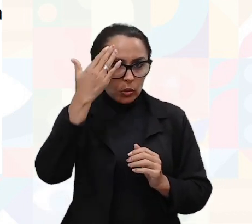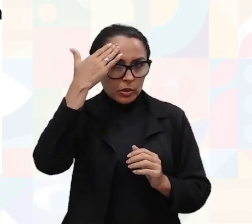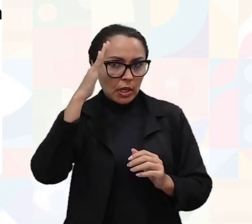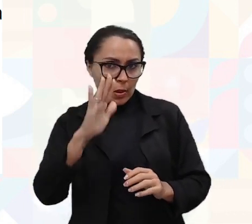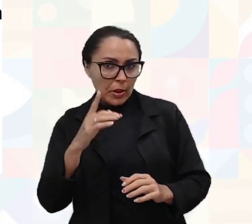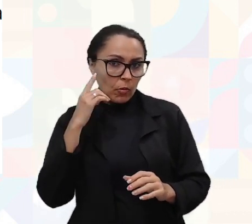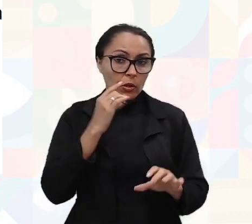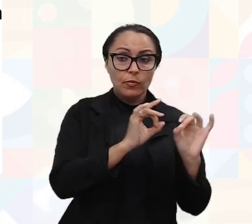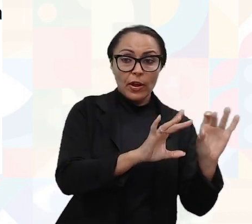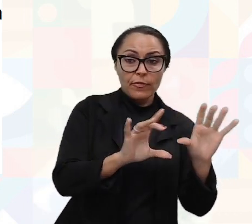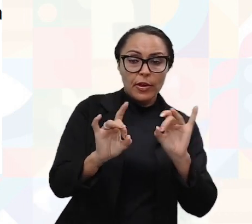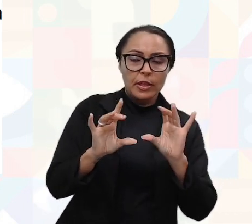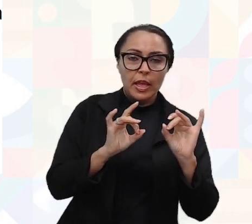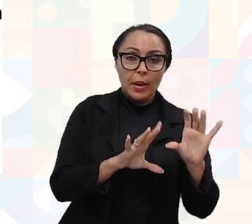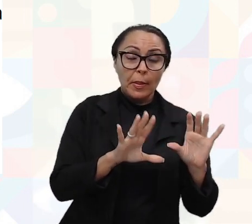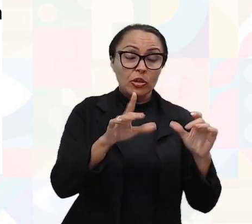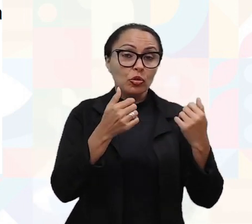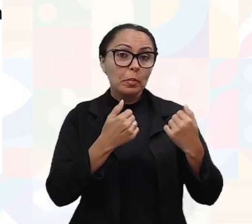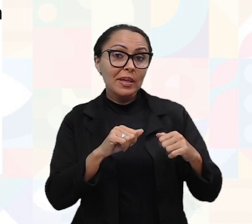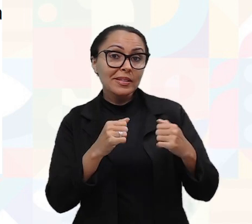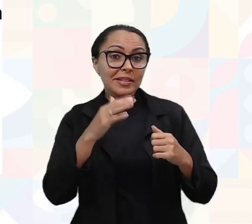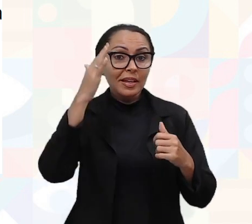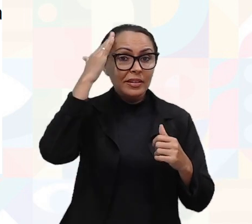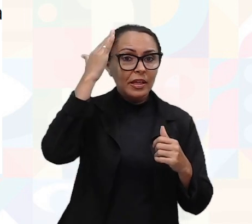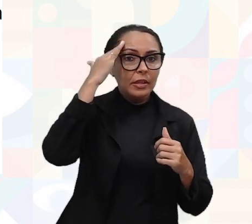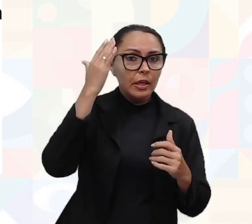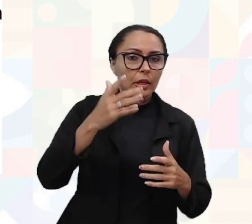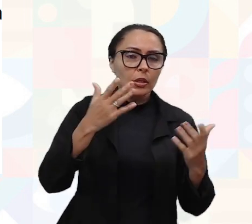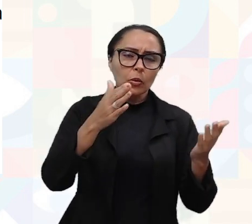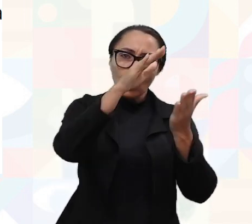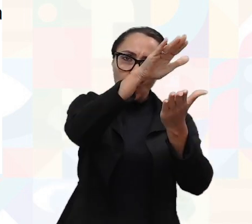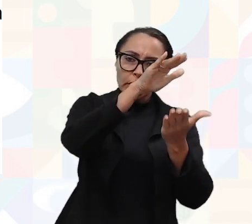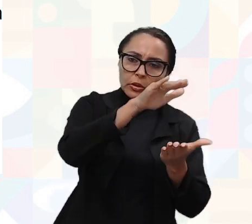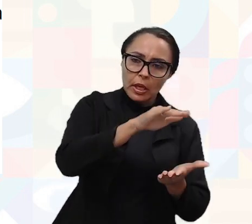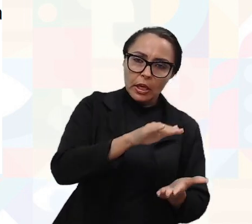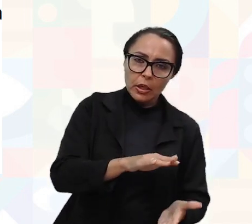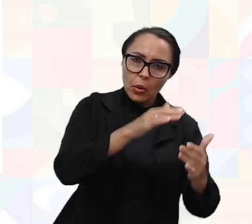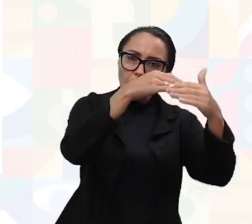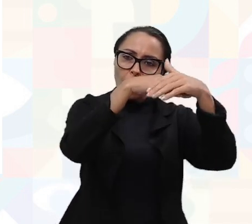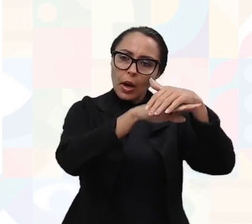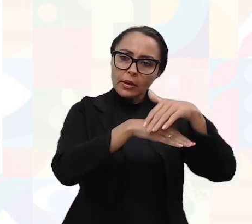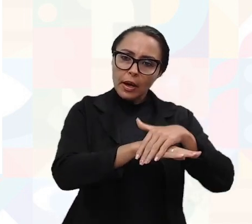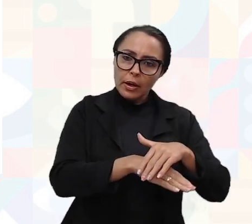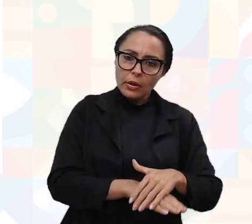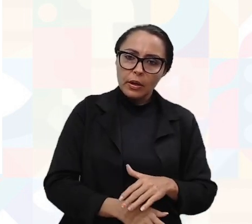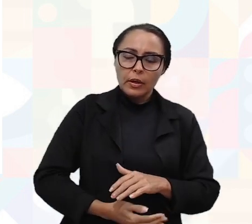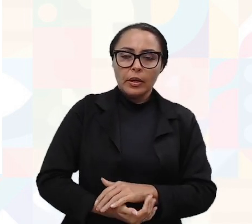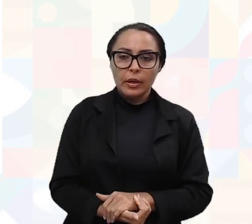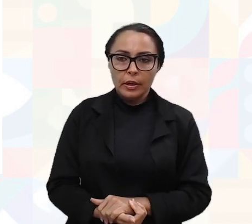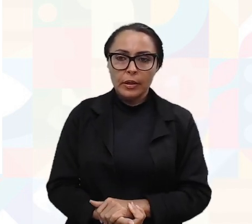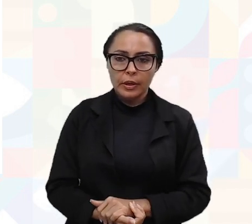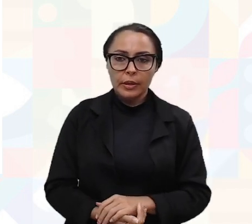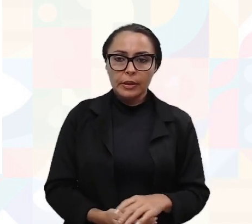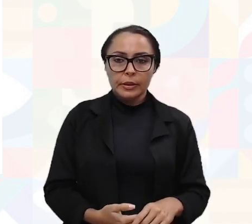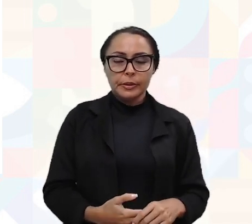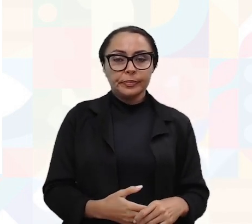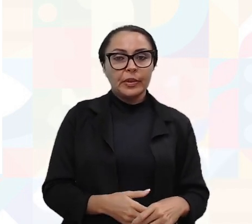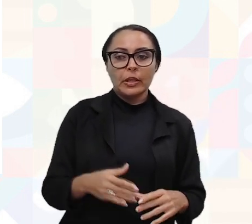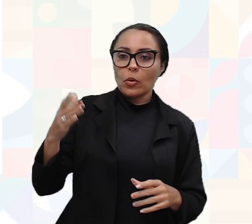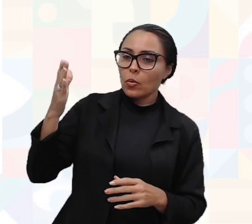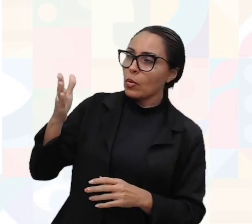mas ela precisa estimar o quanto ela precisa de estoque para poder atender a essa demanda. E aqui um quadro